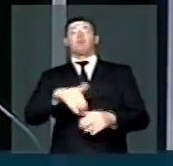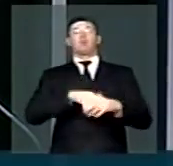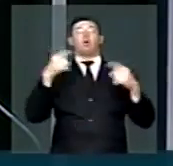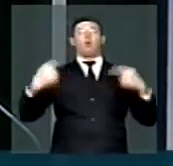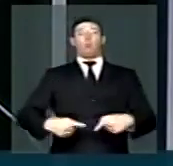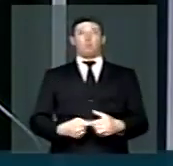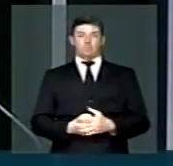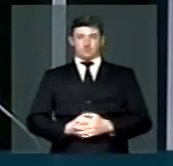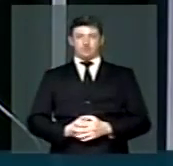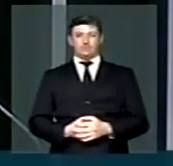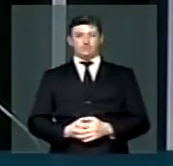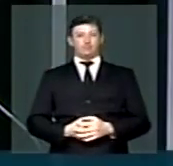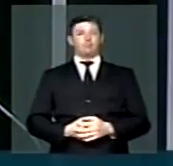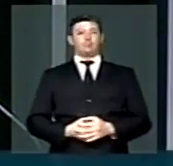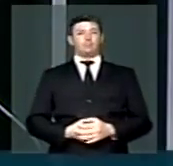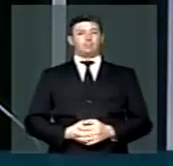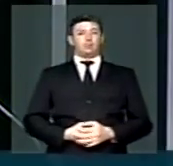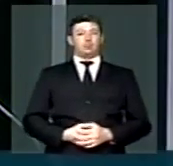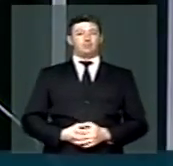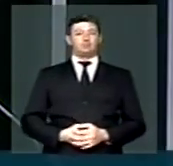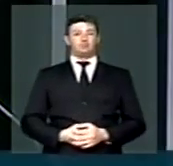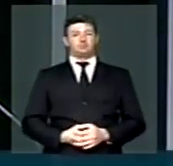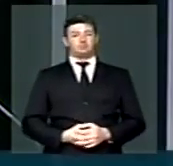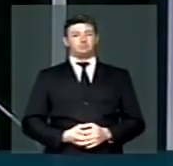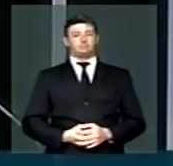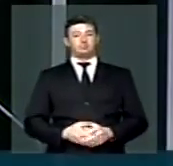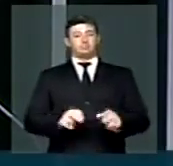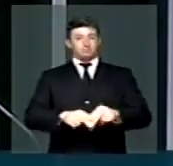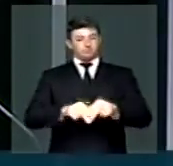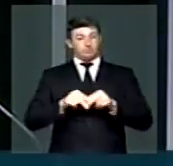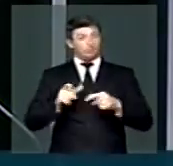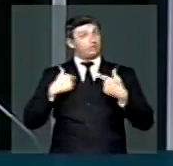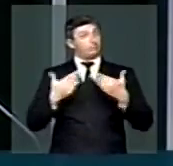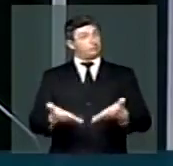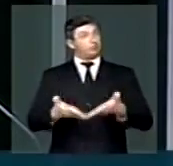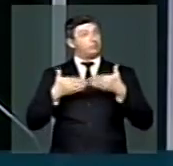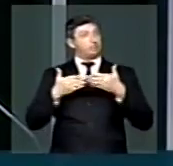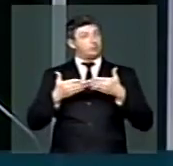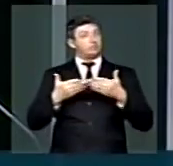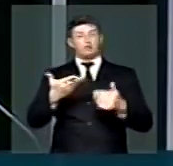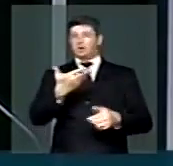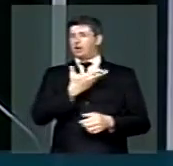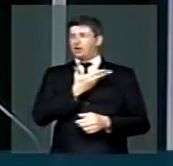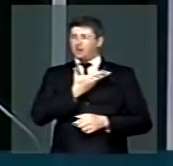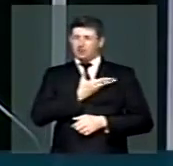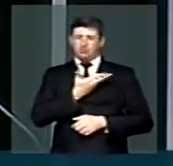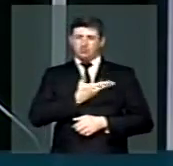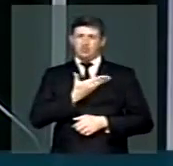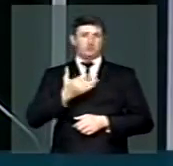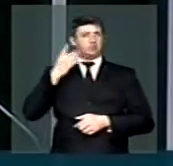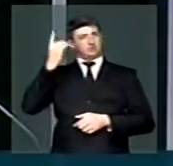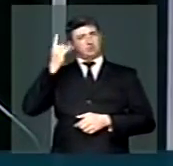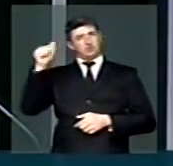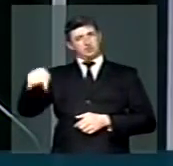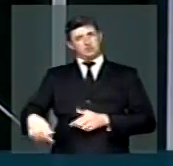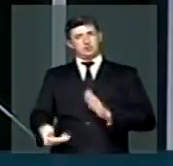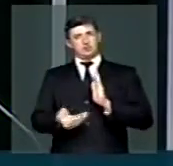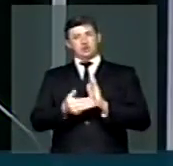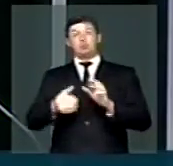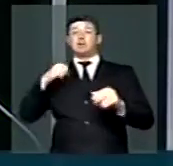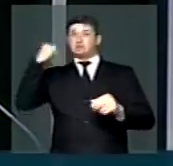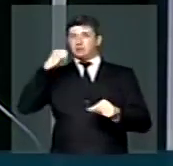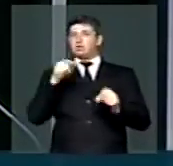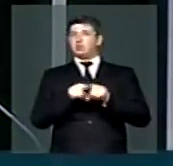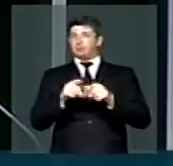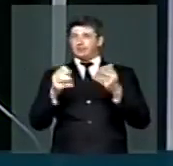da regulamentação da profissão. Por isso, eu faço um apelo a todos os meus queridos colegas deputados e